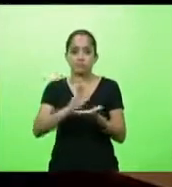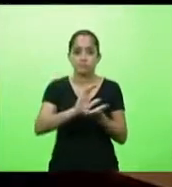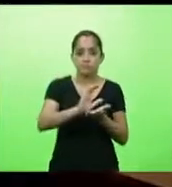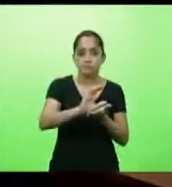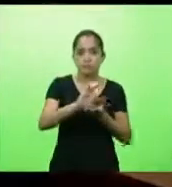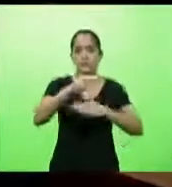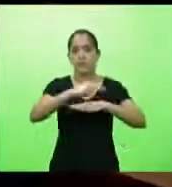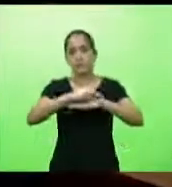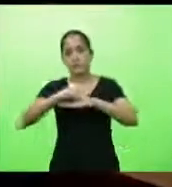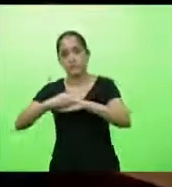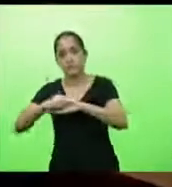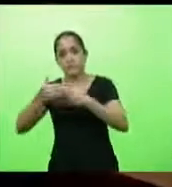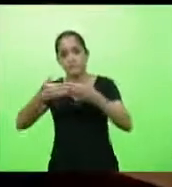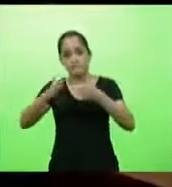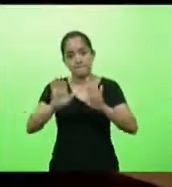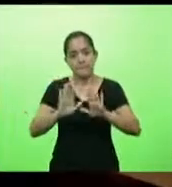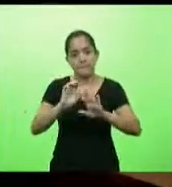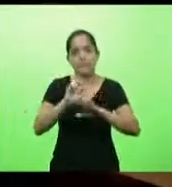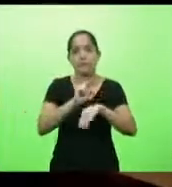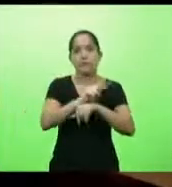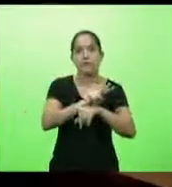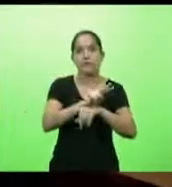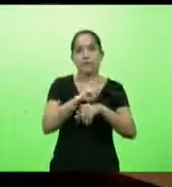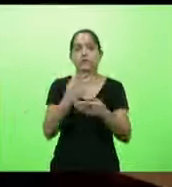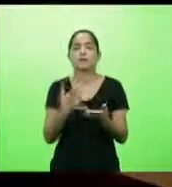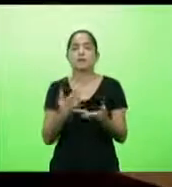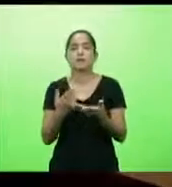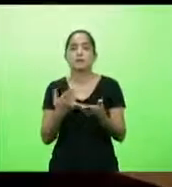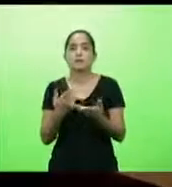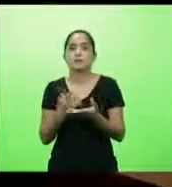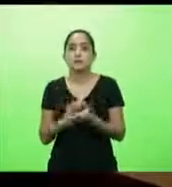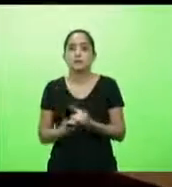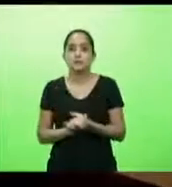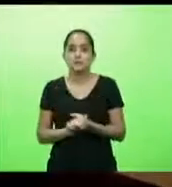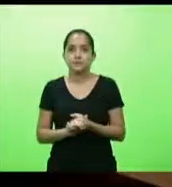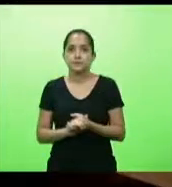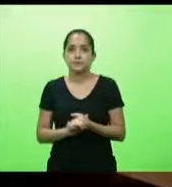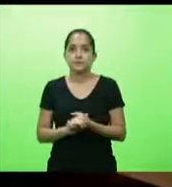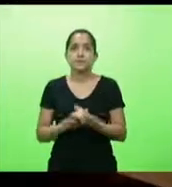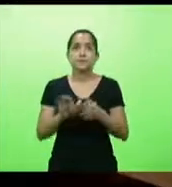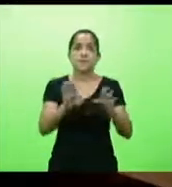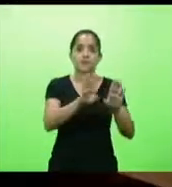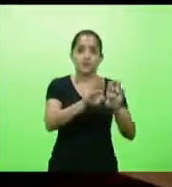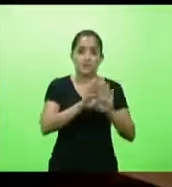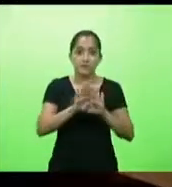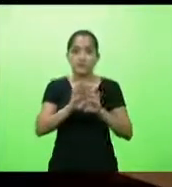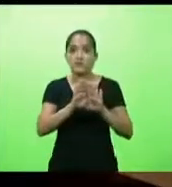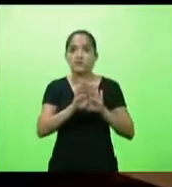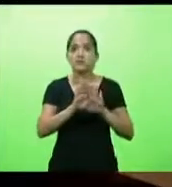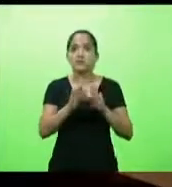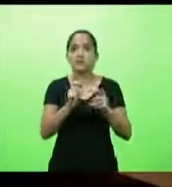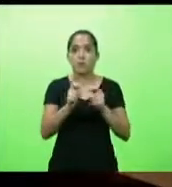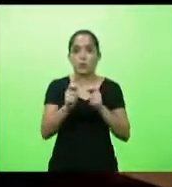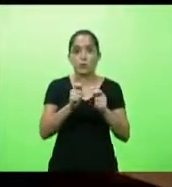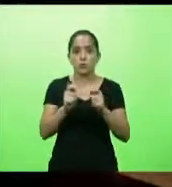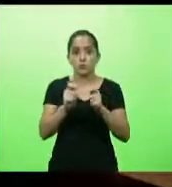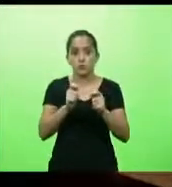UTI, em abertura de novos leitos clínicos também, fechando cada vez mais o cerco